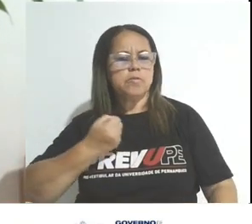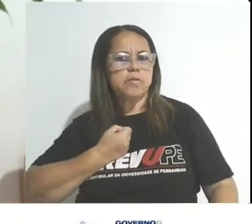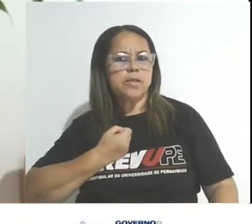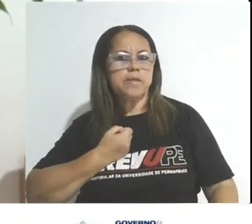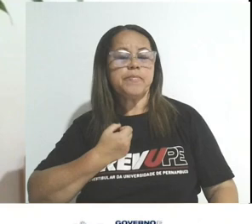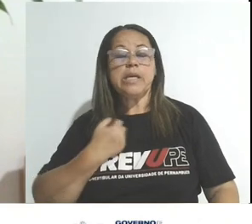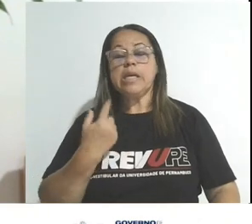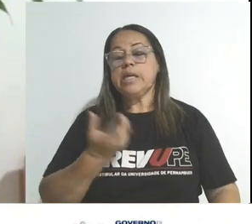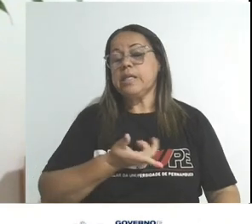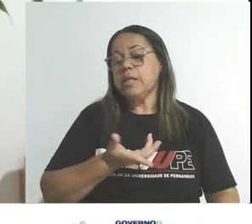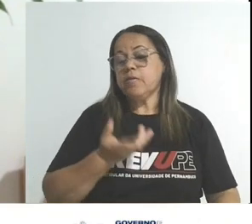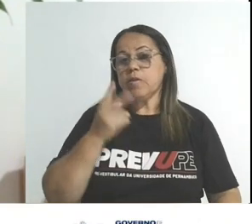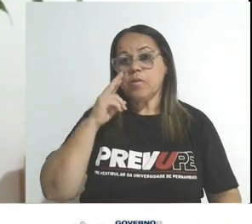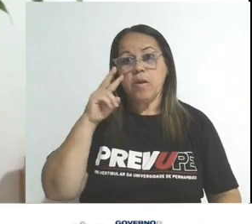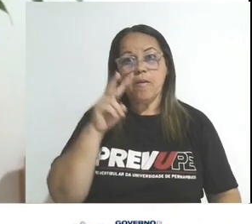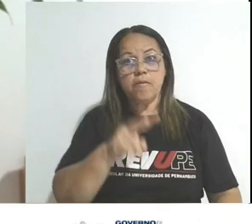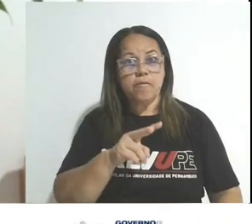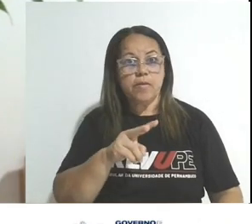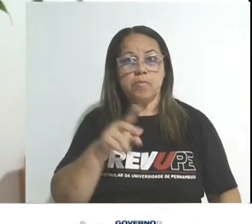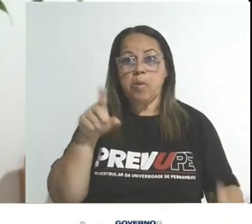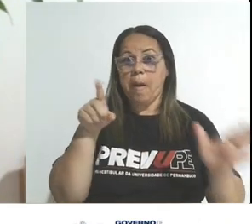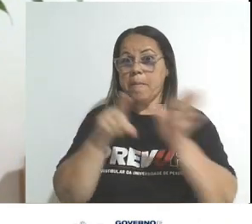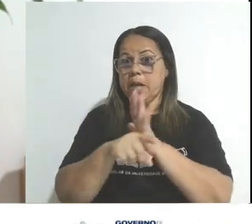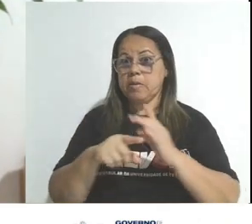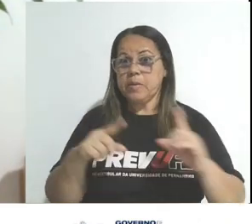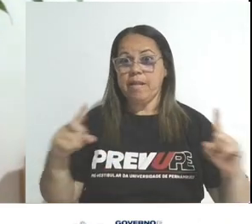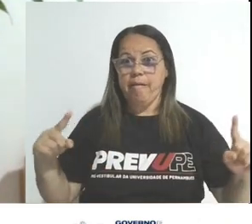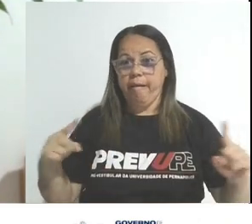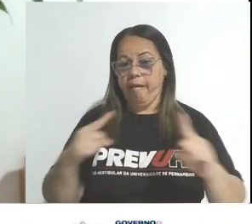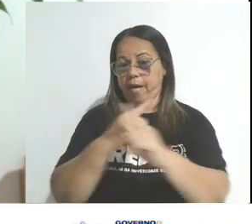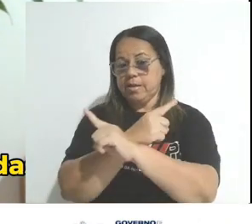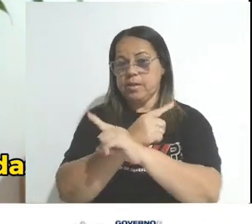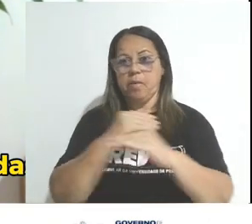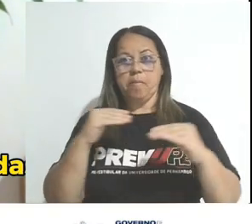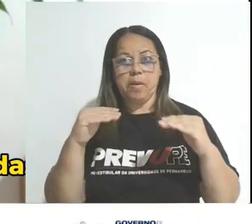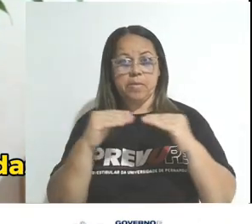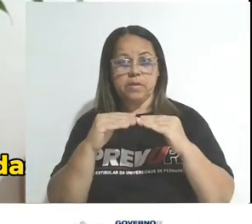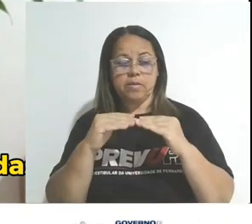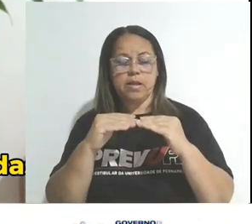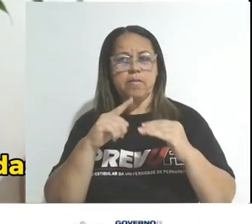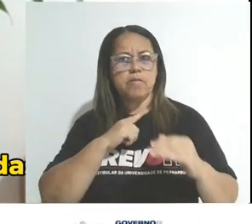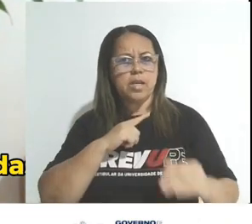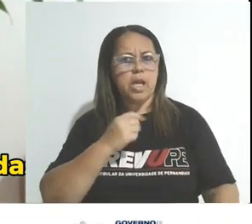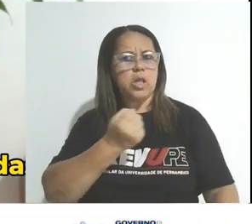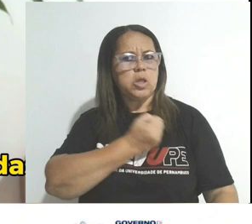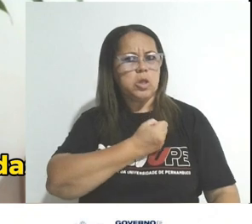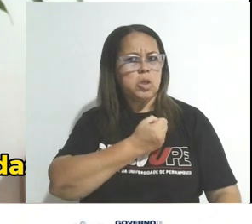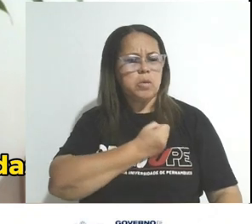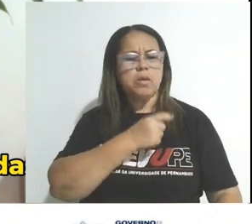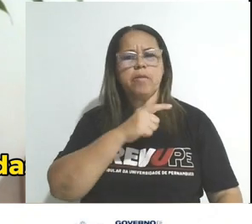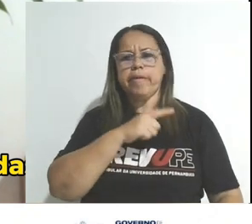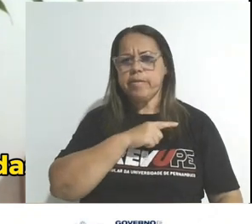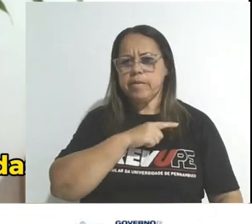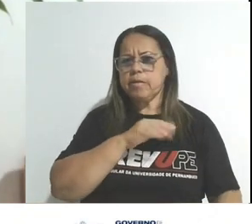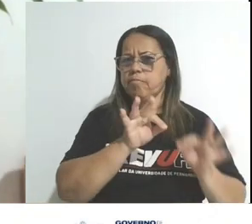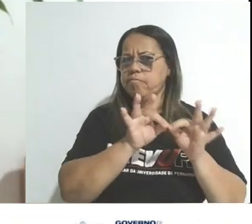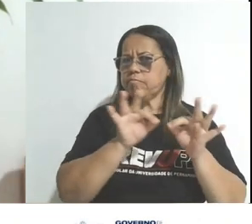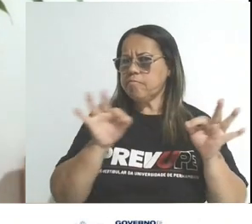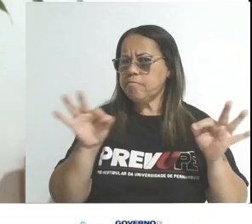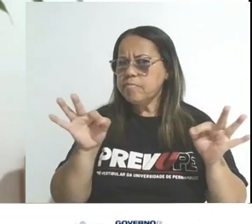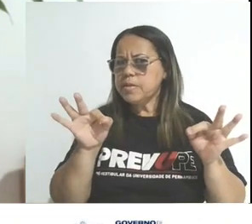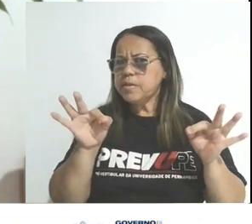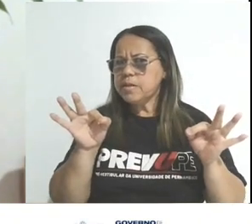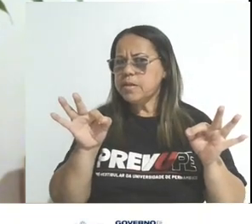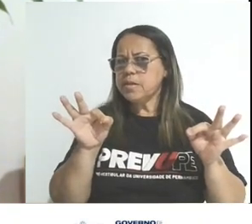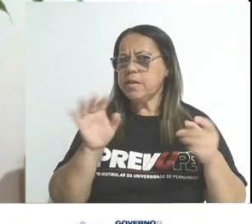aí, quando a gente vê uma questão de razão e proporção, a gente está vendo números que está se relacionando com grandezas e medidas, que